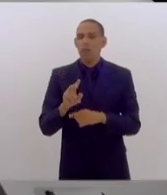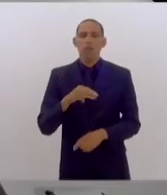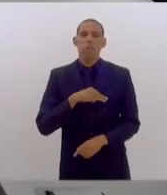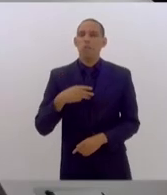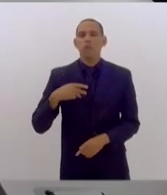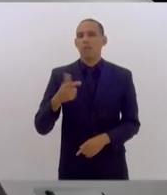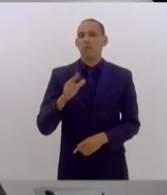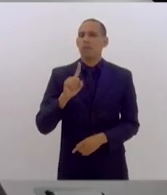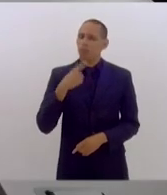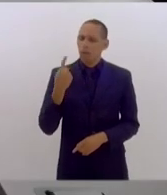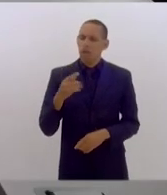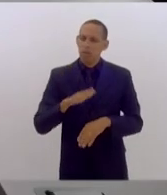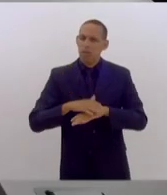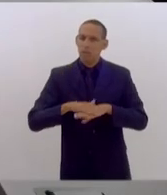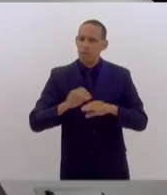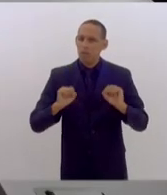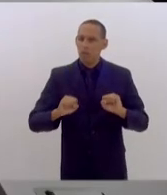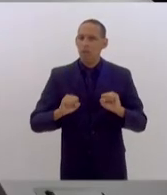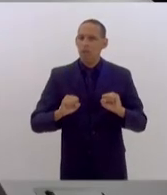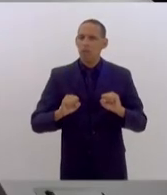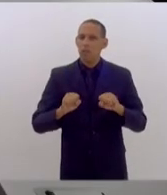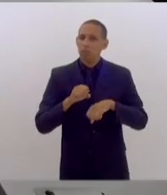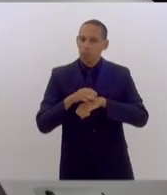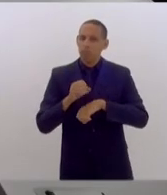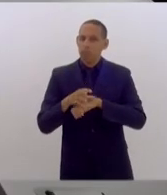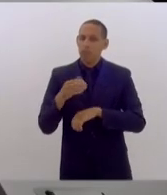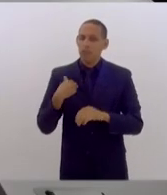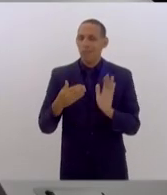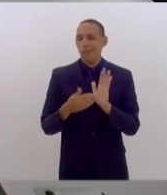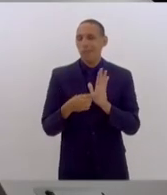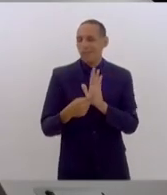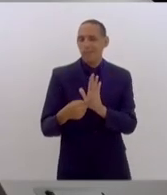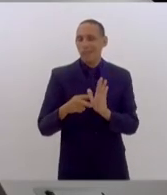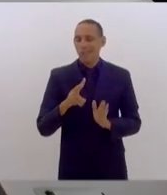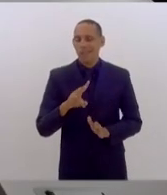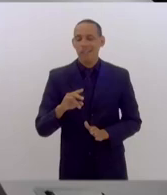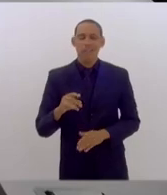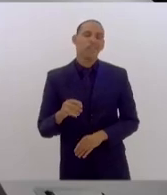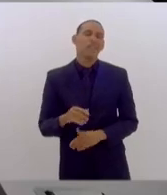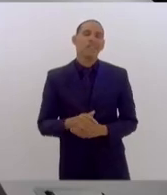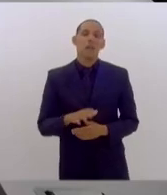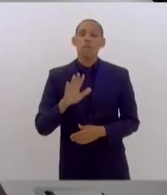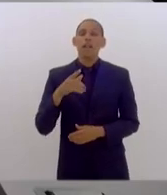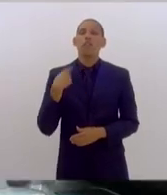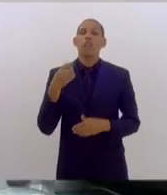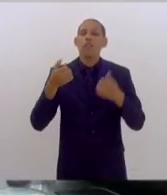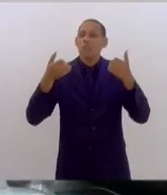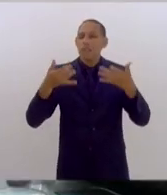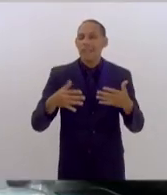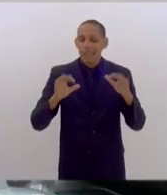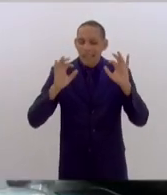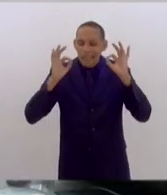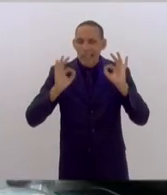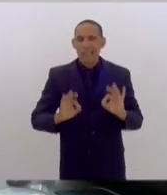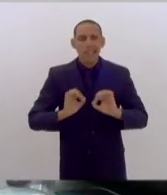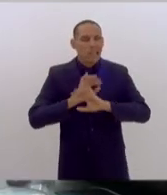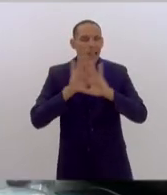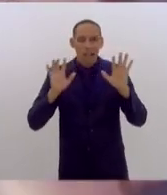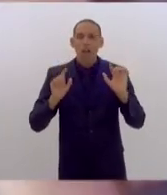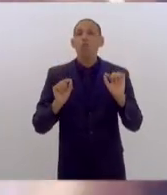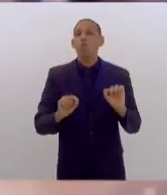público podemos fazer se você já estão escrever apresenta mas é temos que temos que especificar exatamente o que a tarde Padre